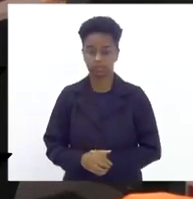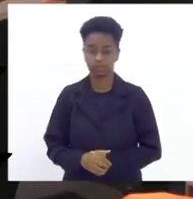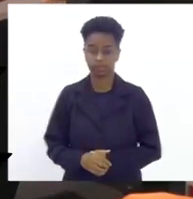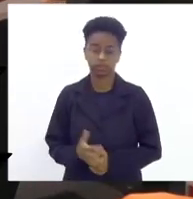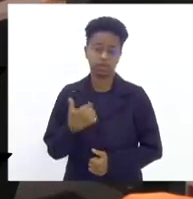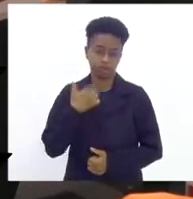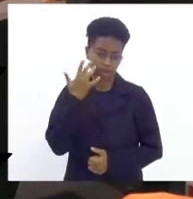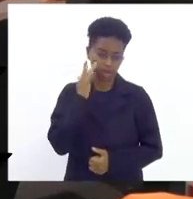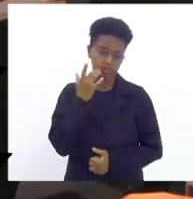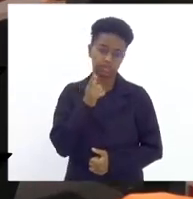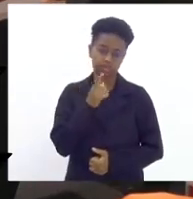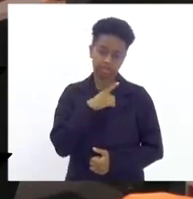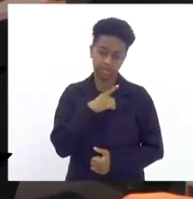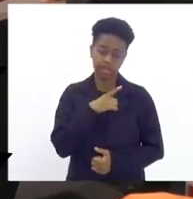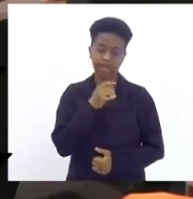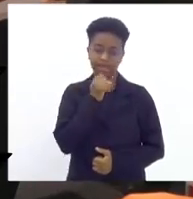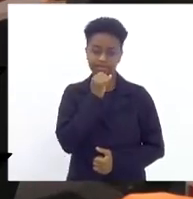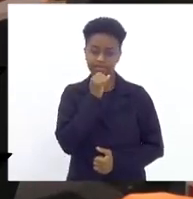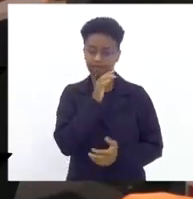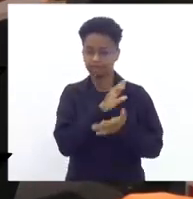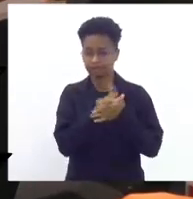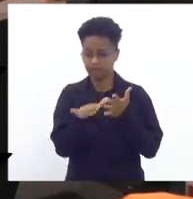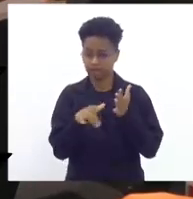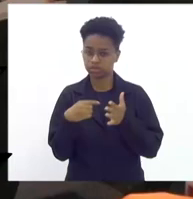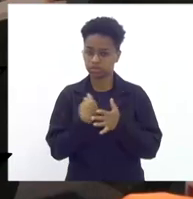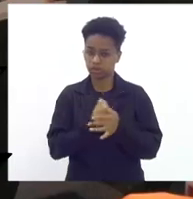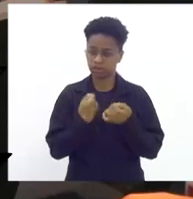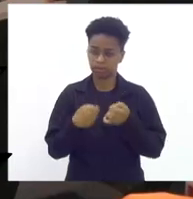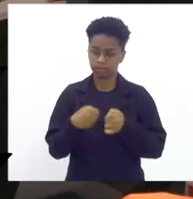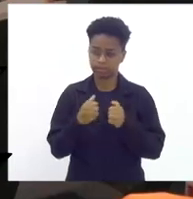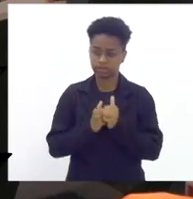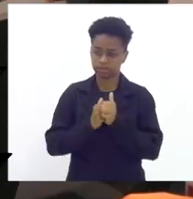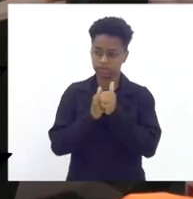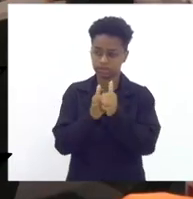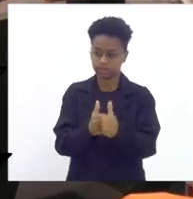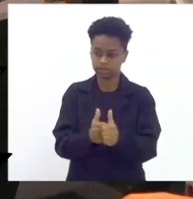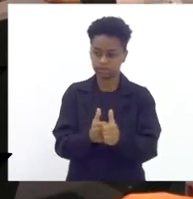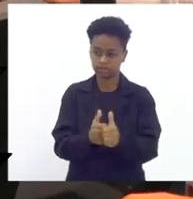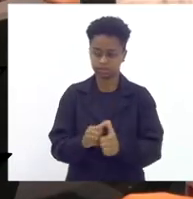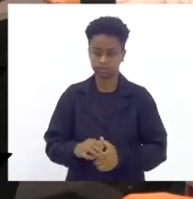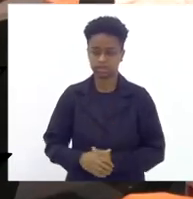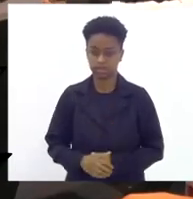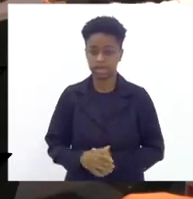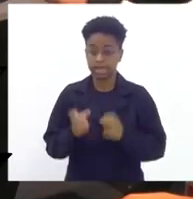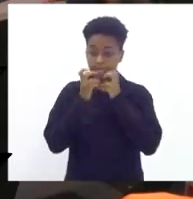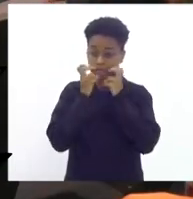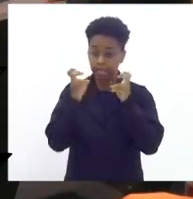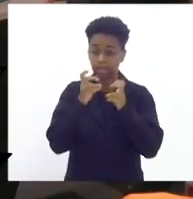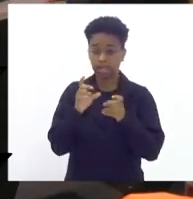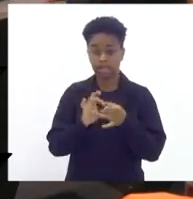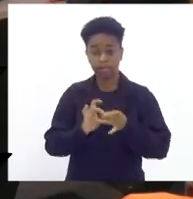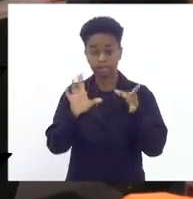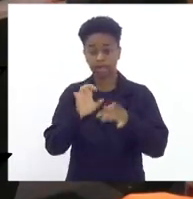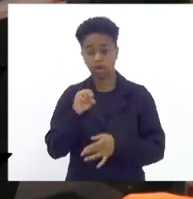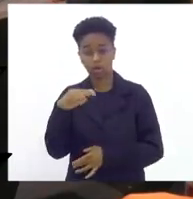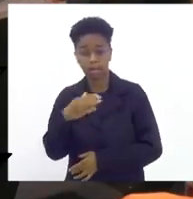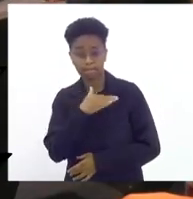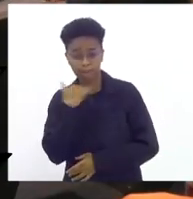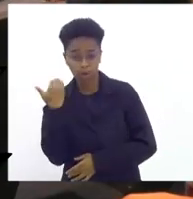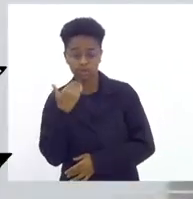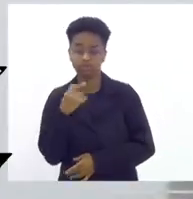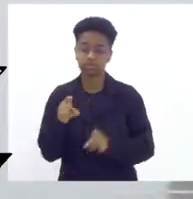muitos exemplos para nós brasileiros a seguir do Haiti né do grito de liberdade ou Morte até aqui até resiliência